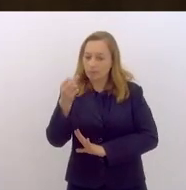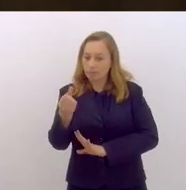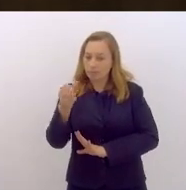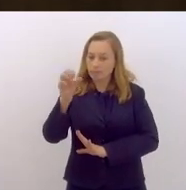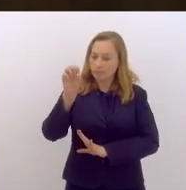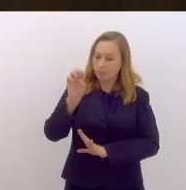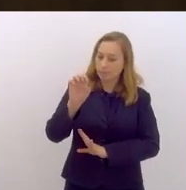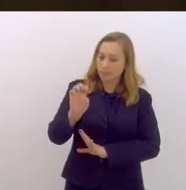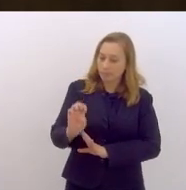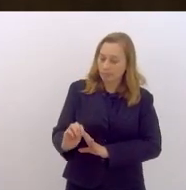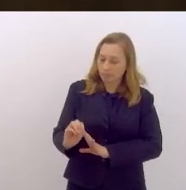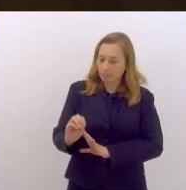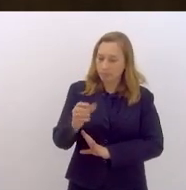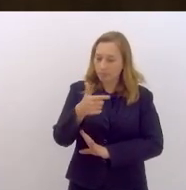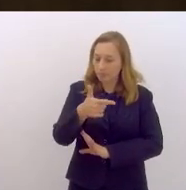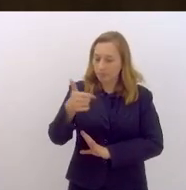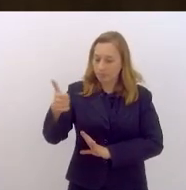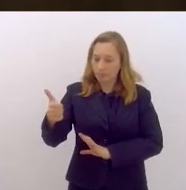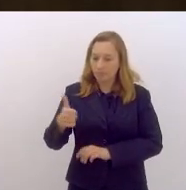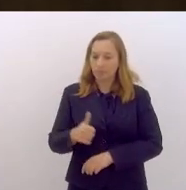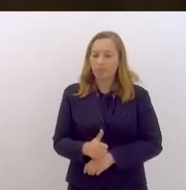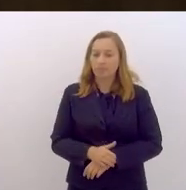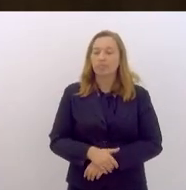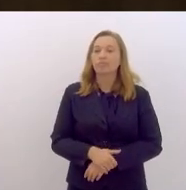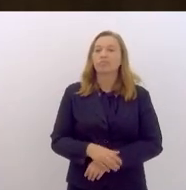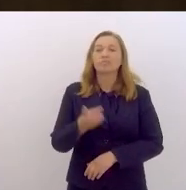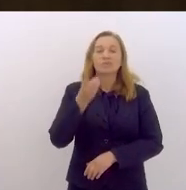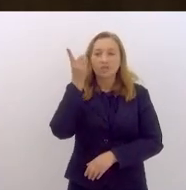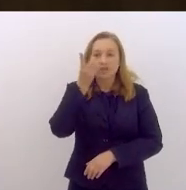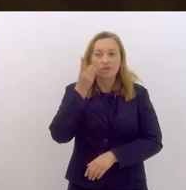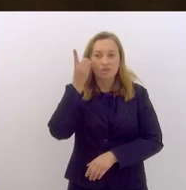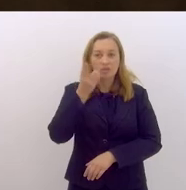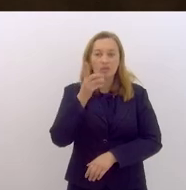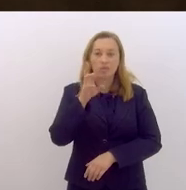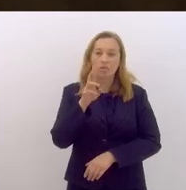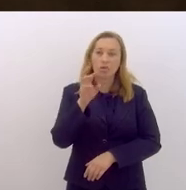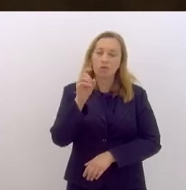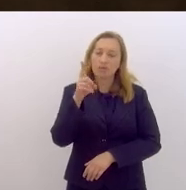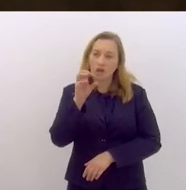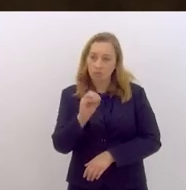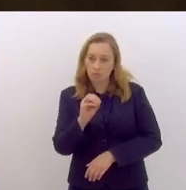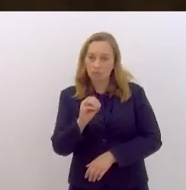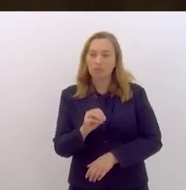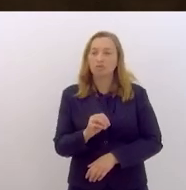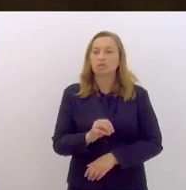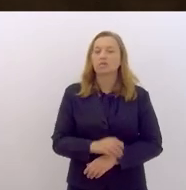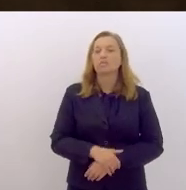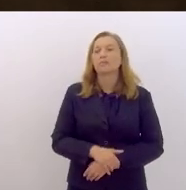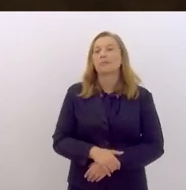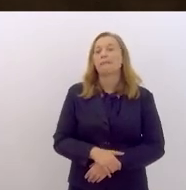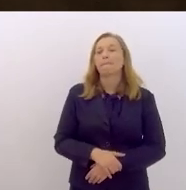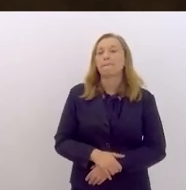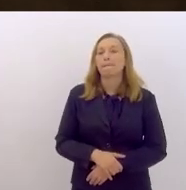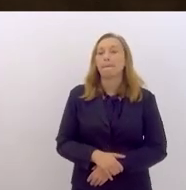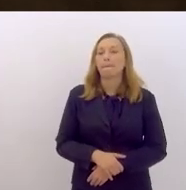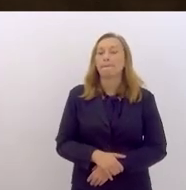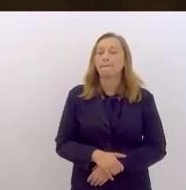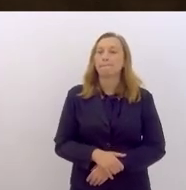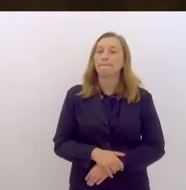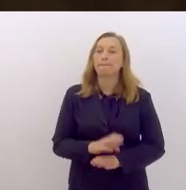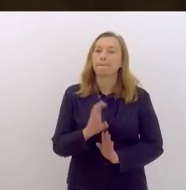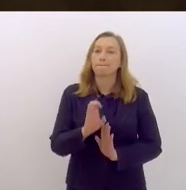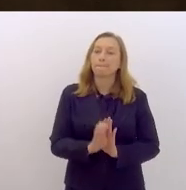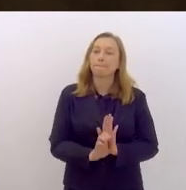4560 de 21, né, de autoria do deputado Ronaldo Anquieta, é a seguinte: as emendas